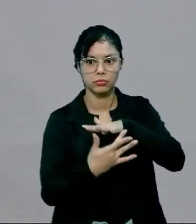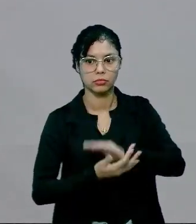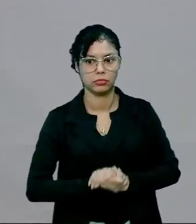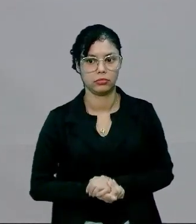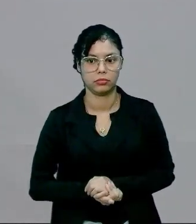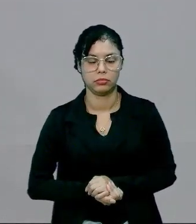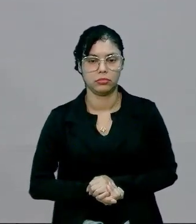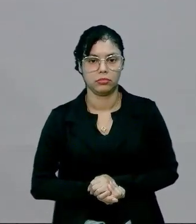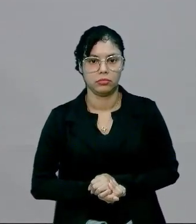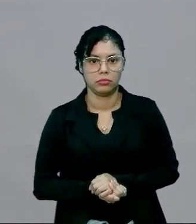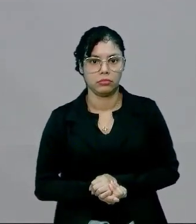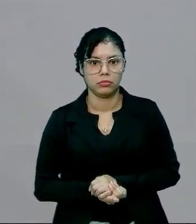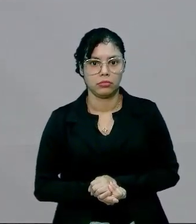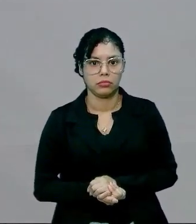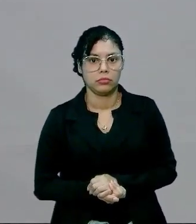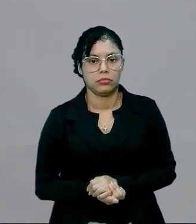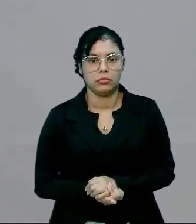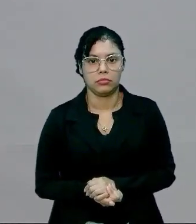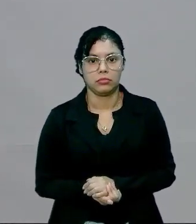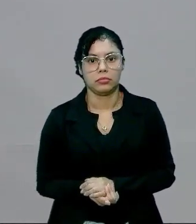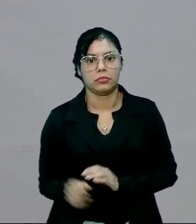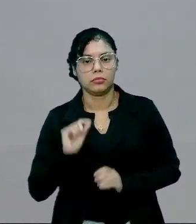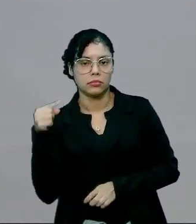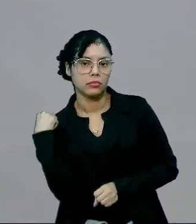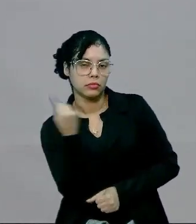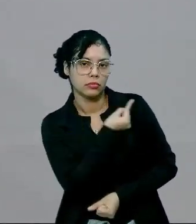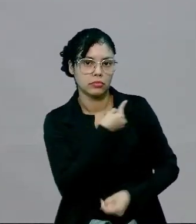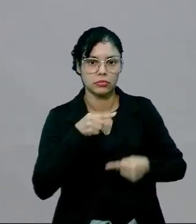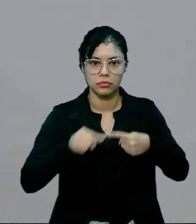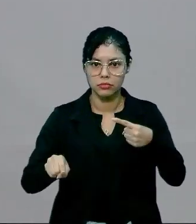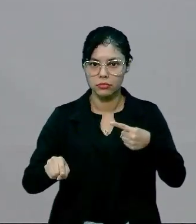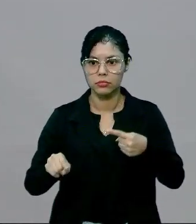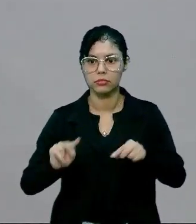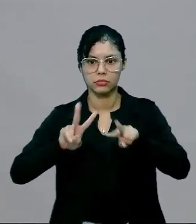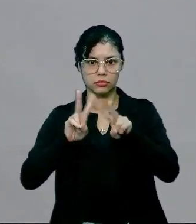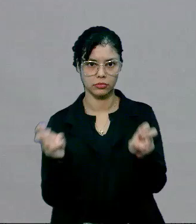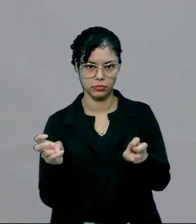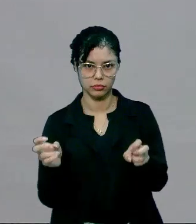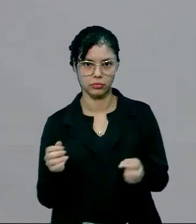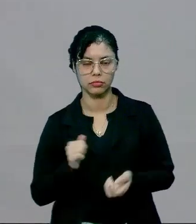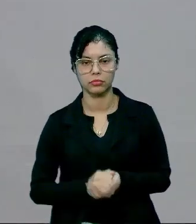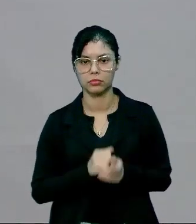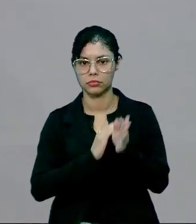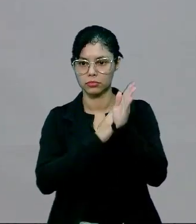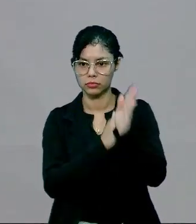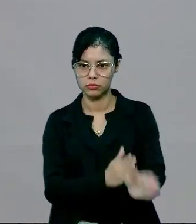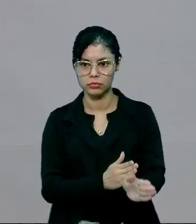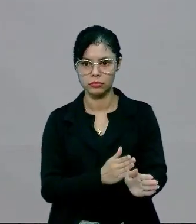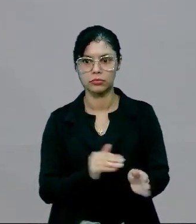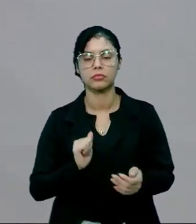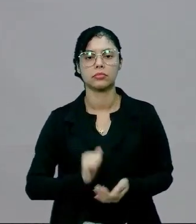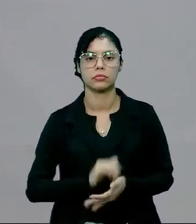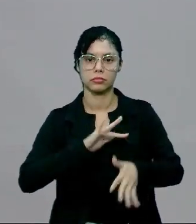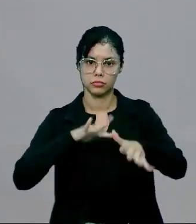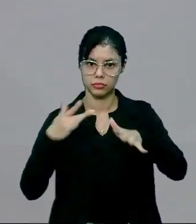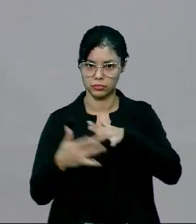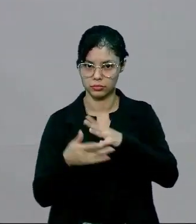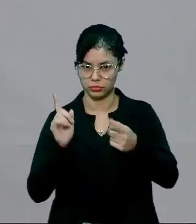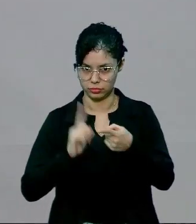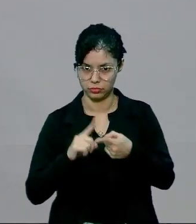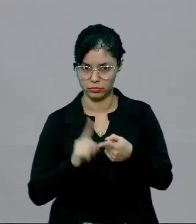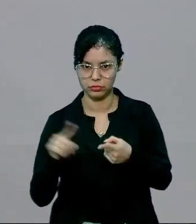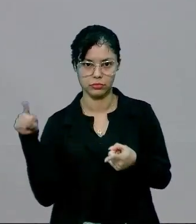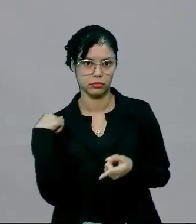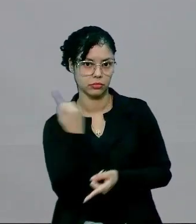sociais. E aí ele diz assim, será que se nós proibirmos determinados tipos de conduta, né, nas redes sociais, porque